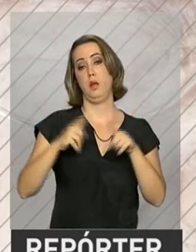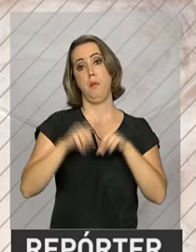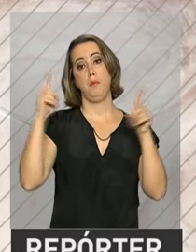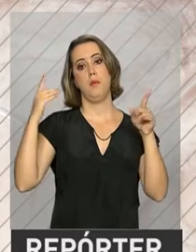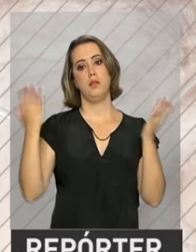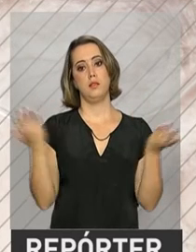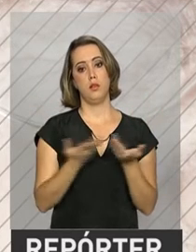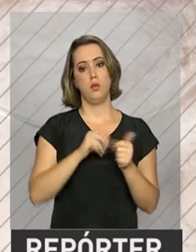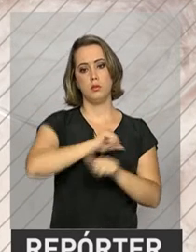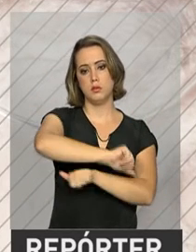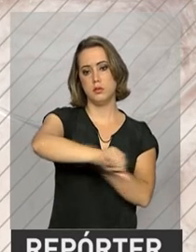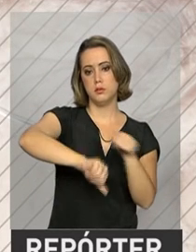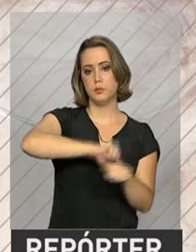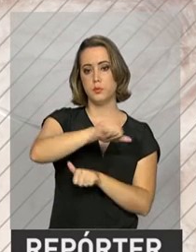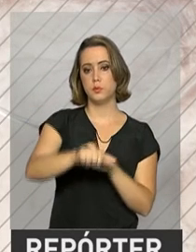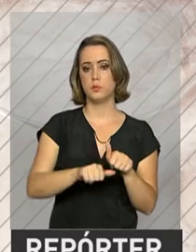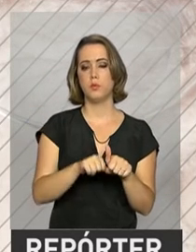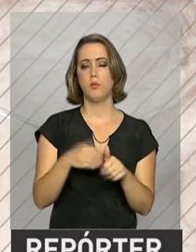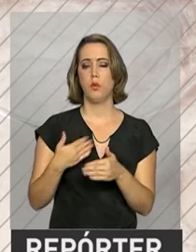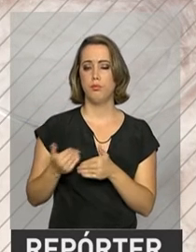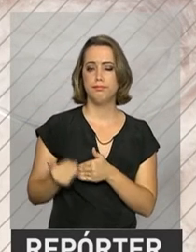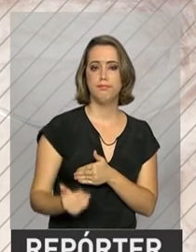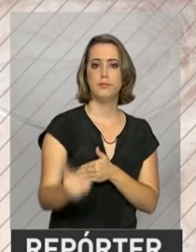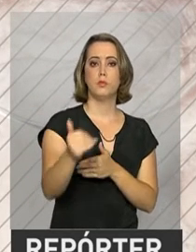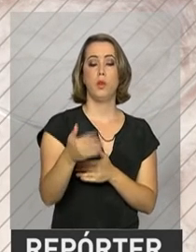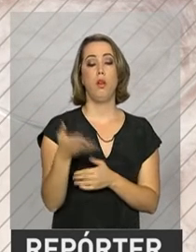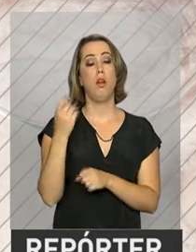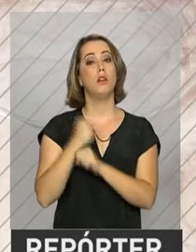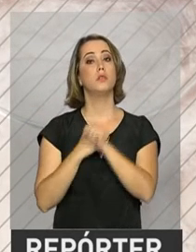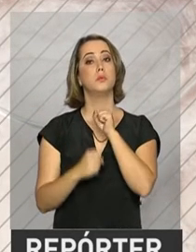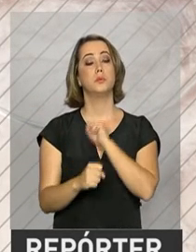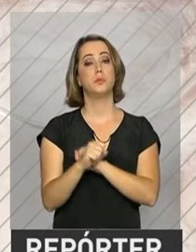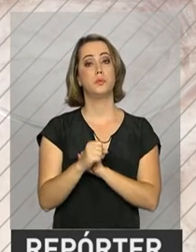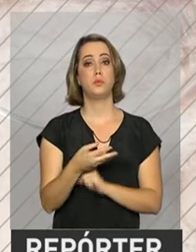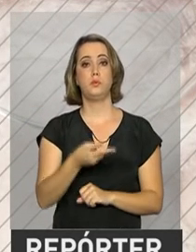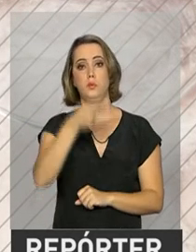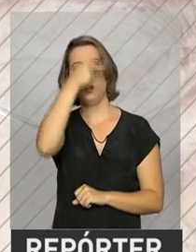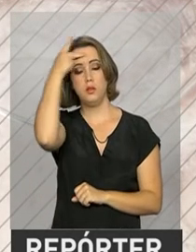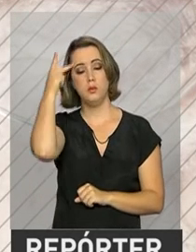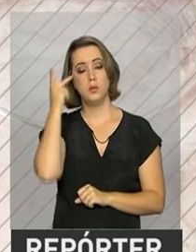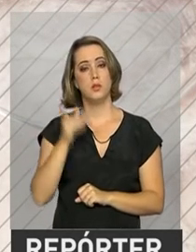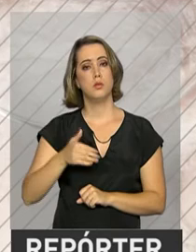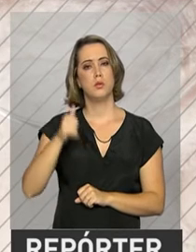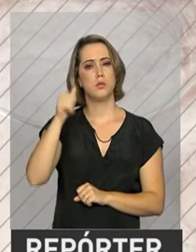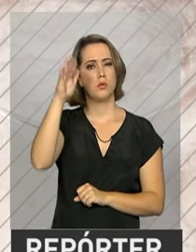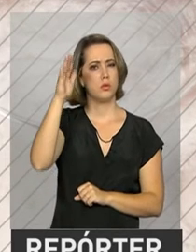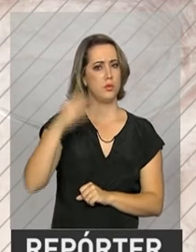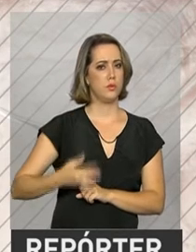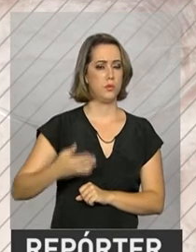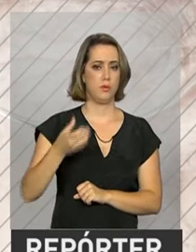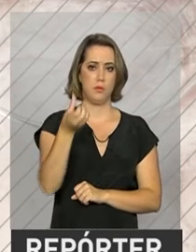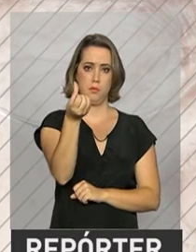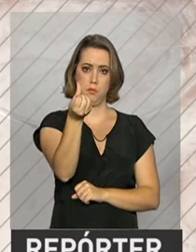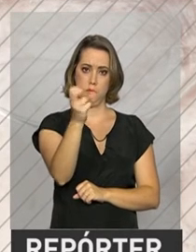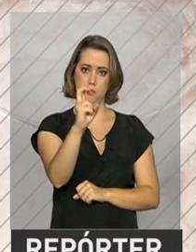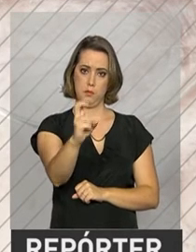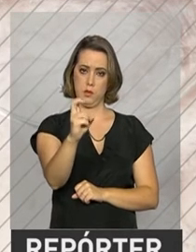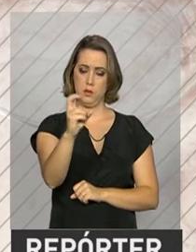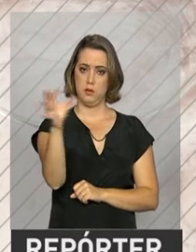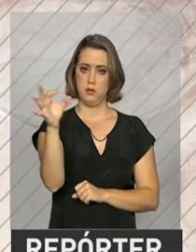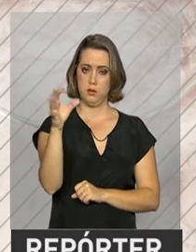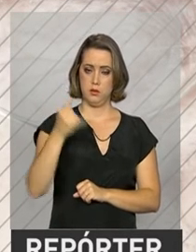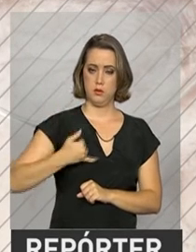vem se transformando ao longo dos anos no ano passado o percentual de pessoas acima de 65 anos era de 8%